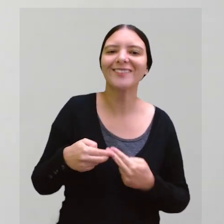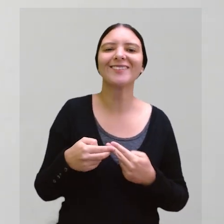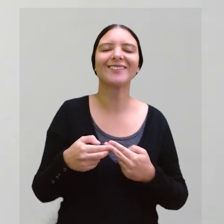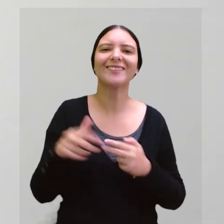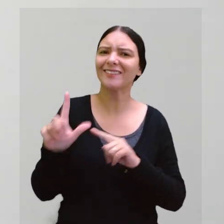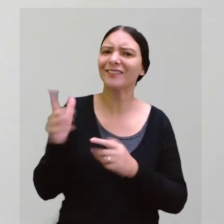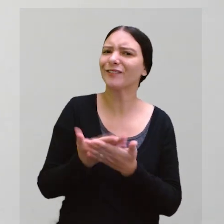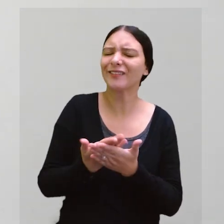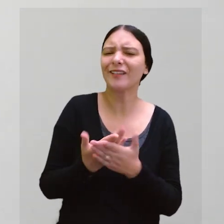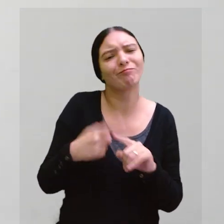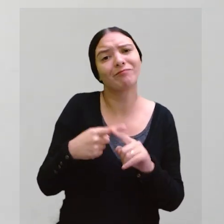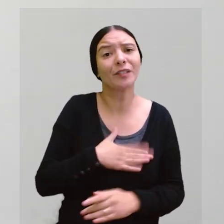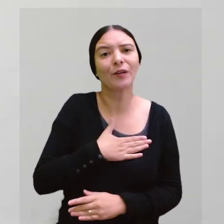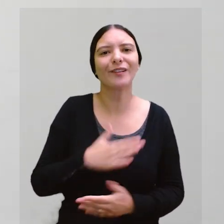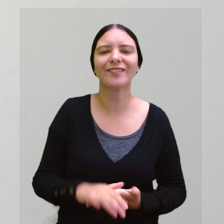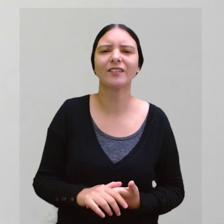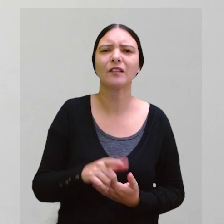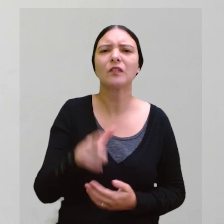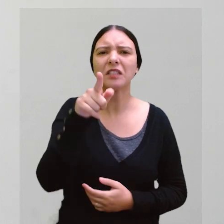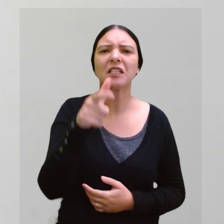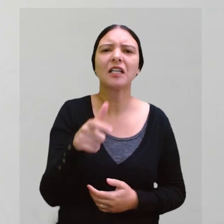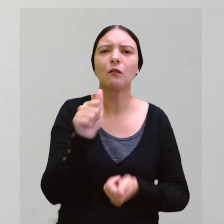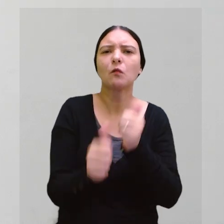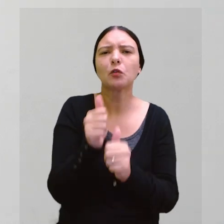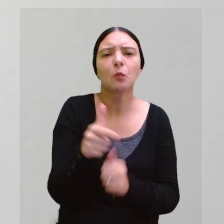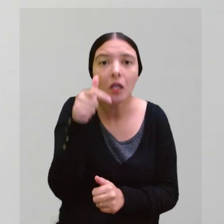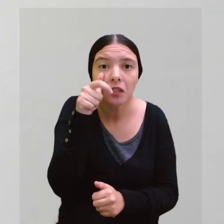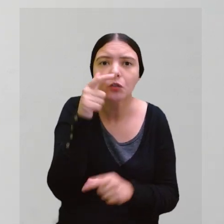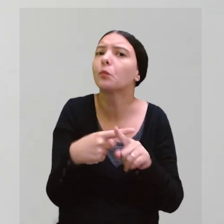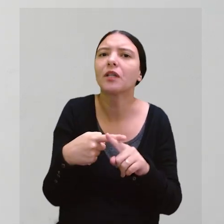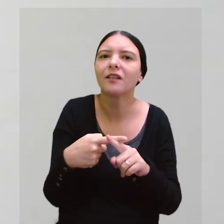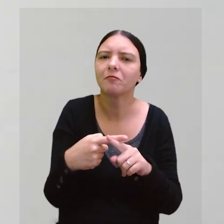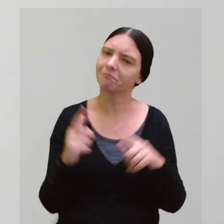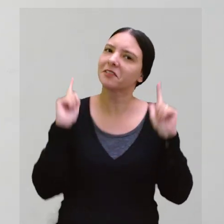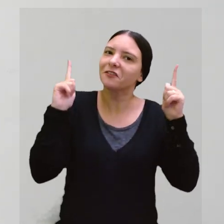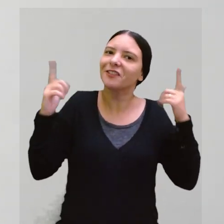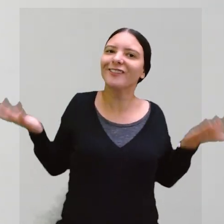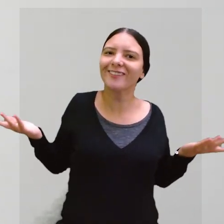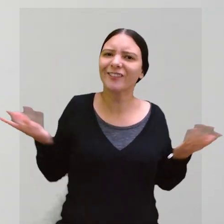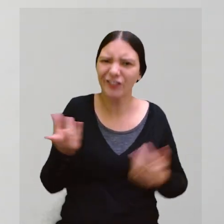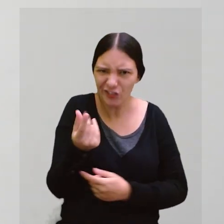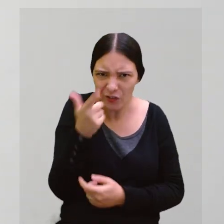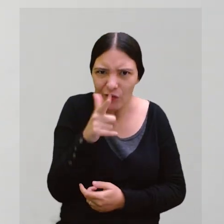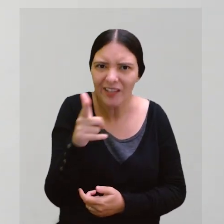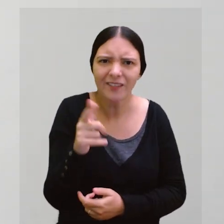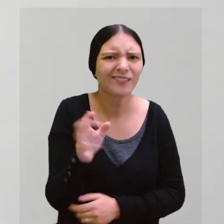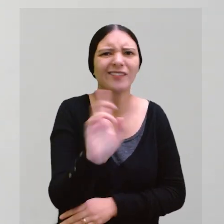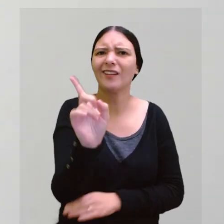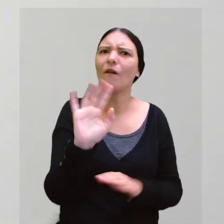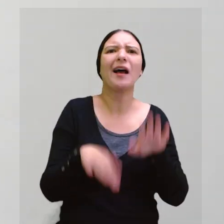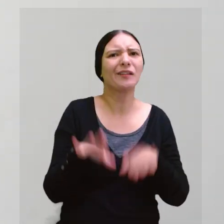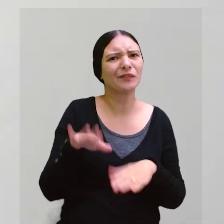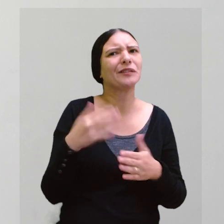literatura, porque eu gosto. Por que você vê jogo do seu time de futebol? Porque é divertido. Você vai ganhar dinheiro com isso? Não, possivelmente você vai